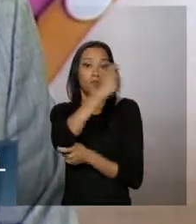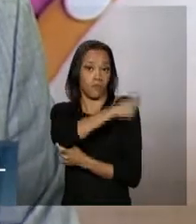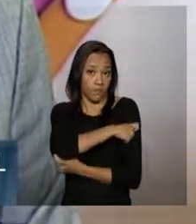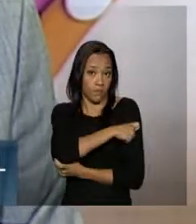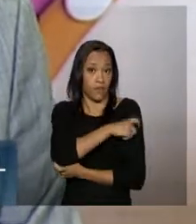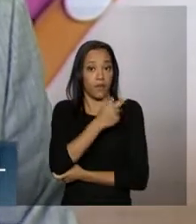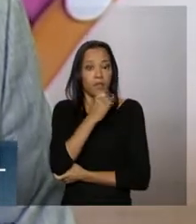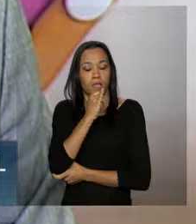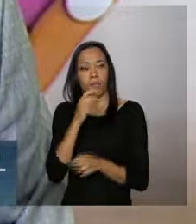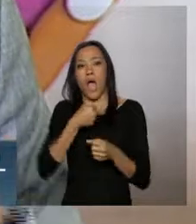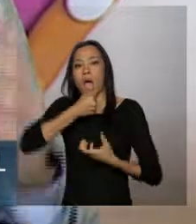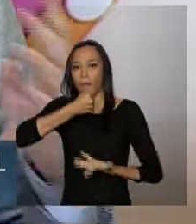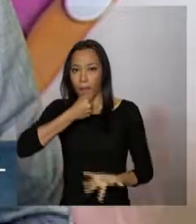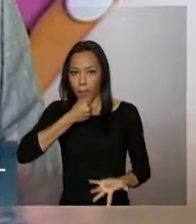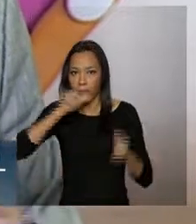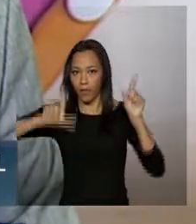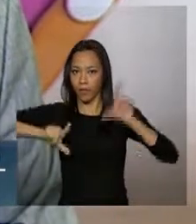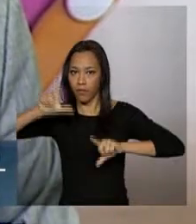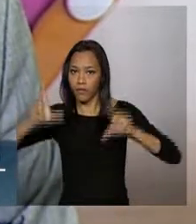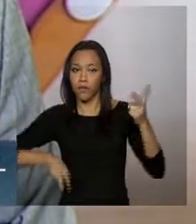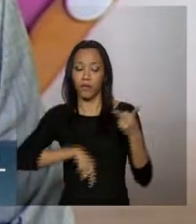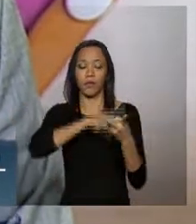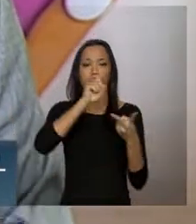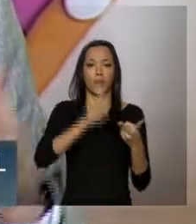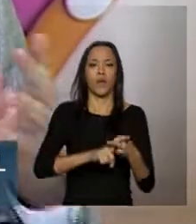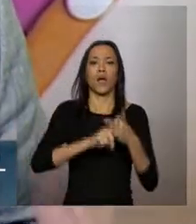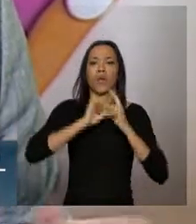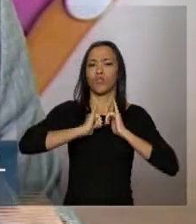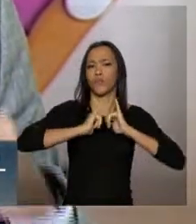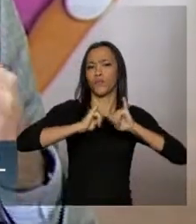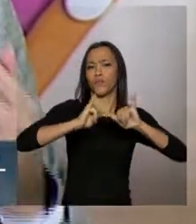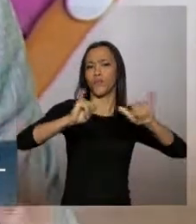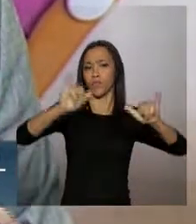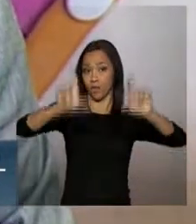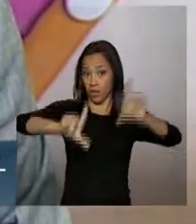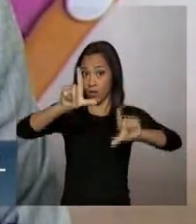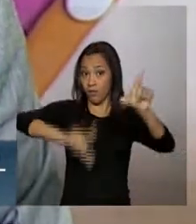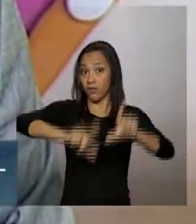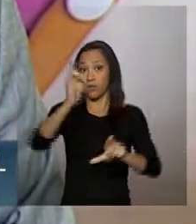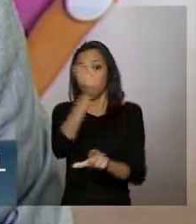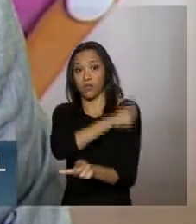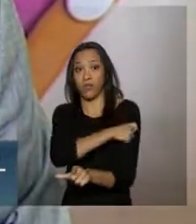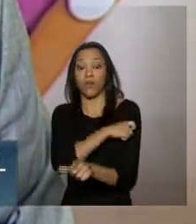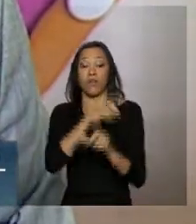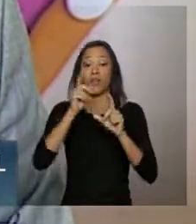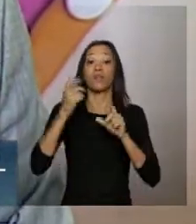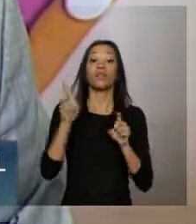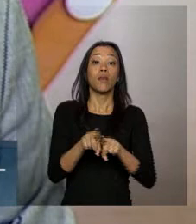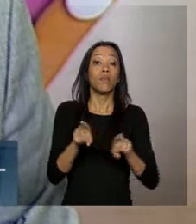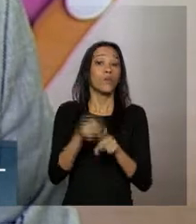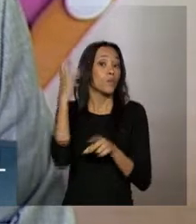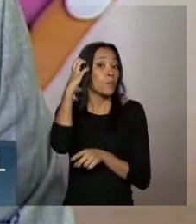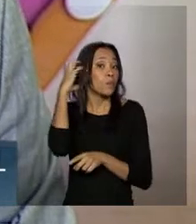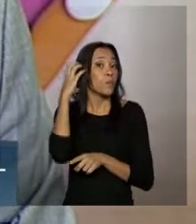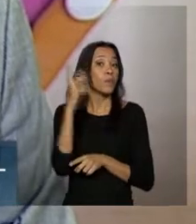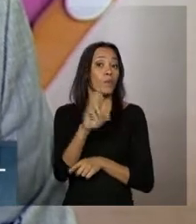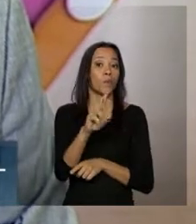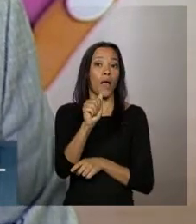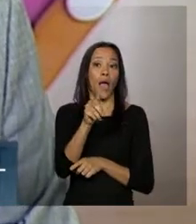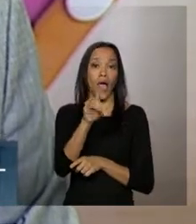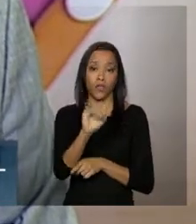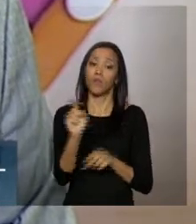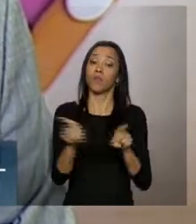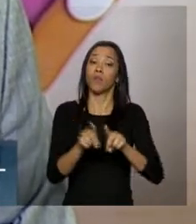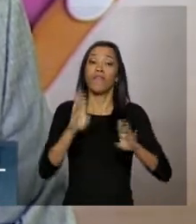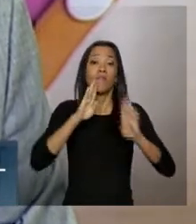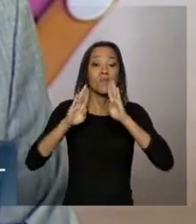A coletiva, a campanha nacional de comunicação, na TV, no rádio, utilizar fortemente as mídias sociais